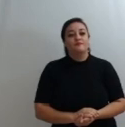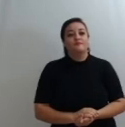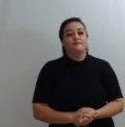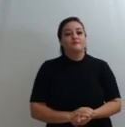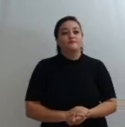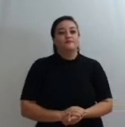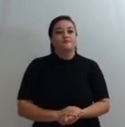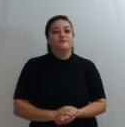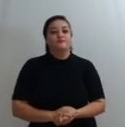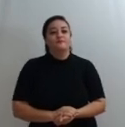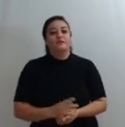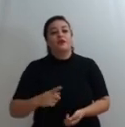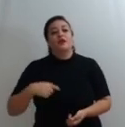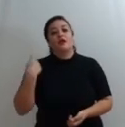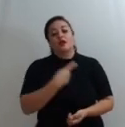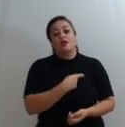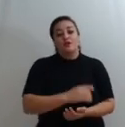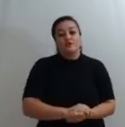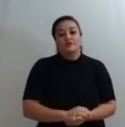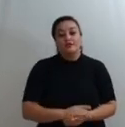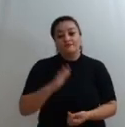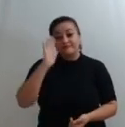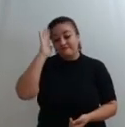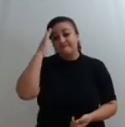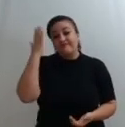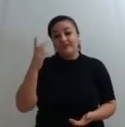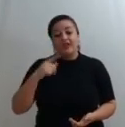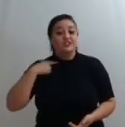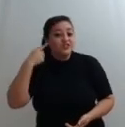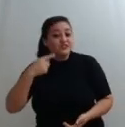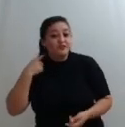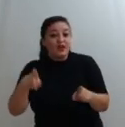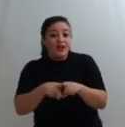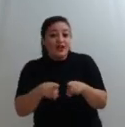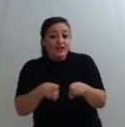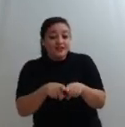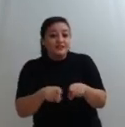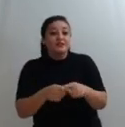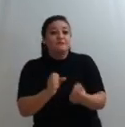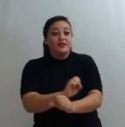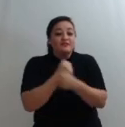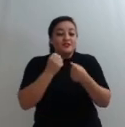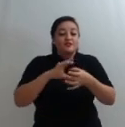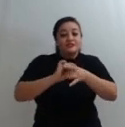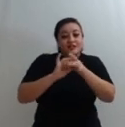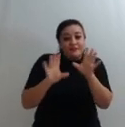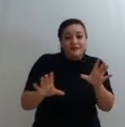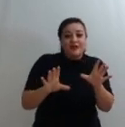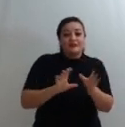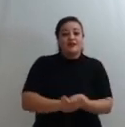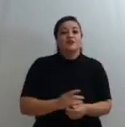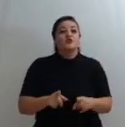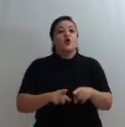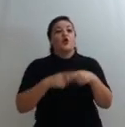e na nossa clareza de advogados, de defensores pela liberdade, contra as